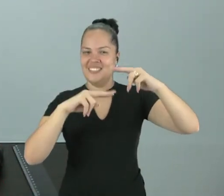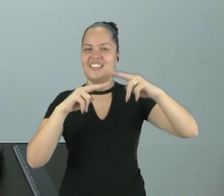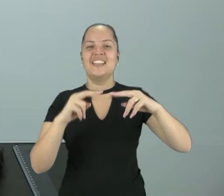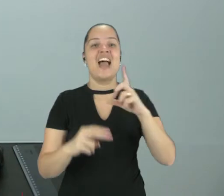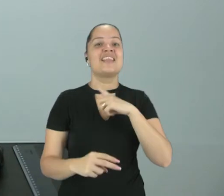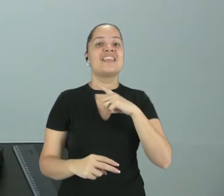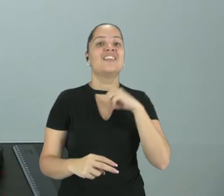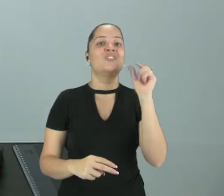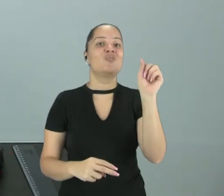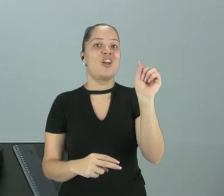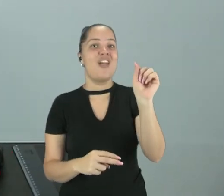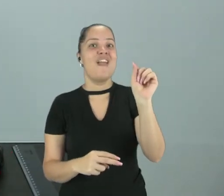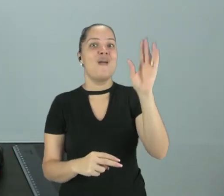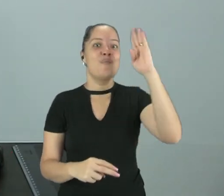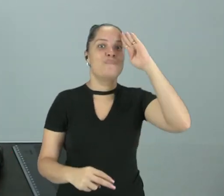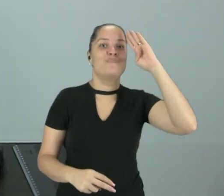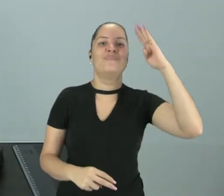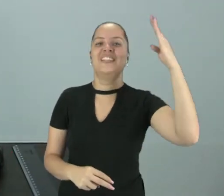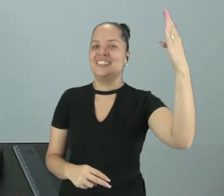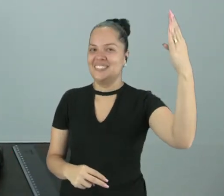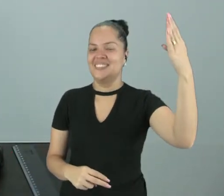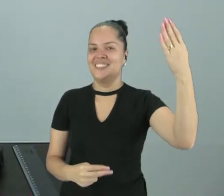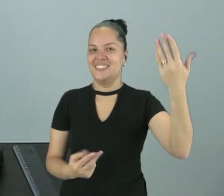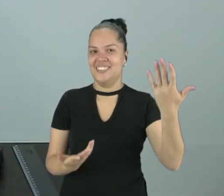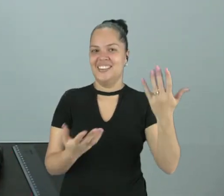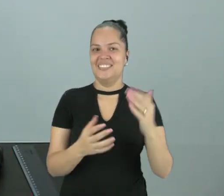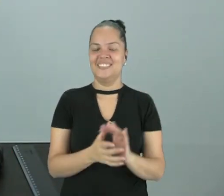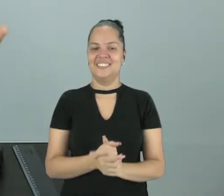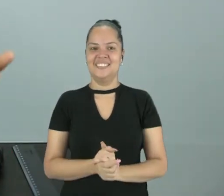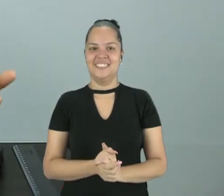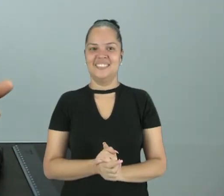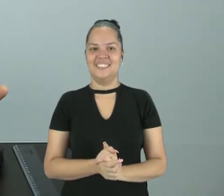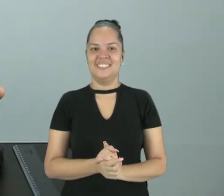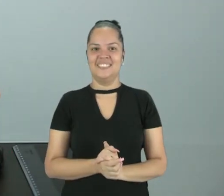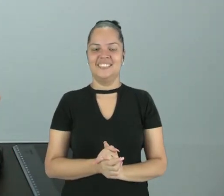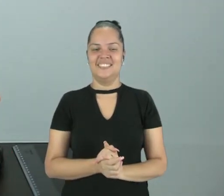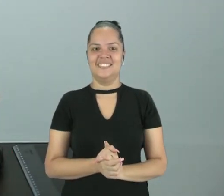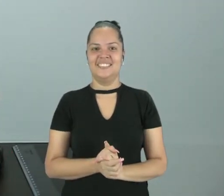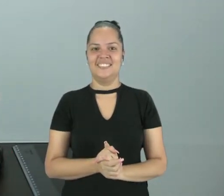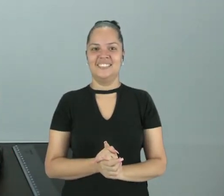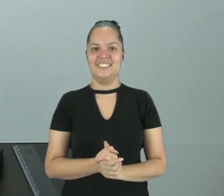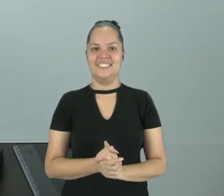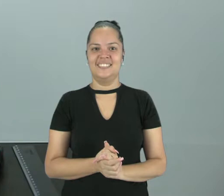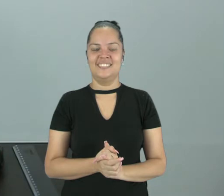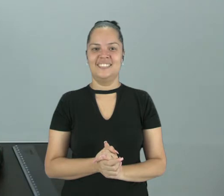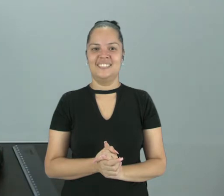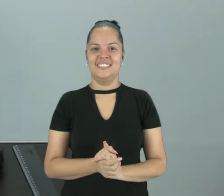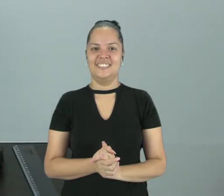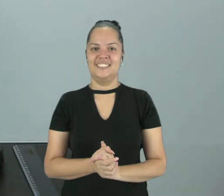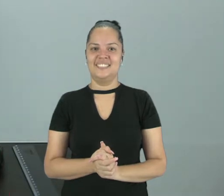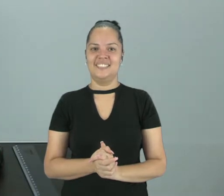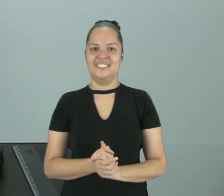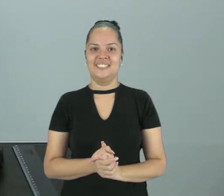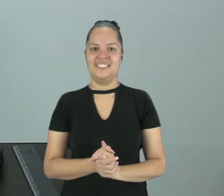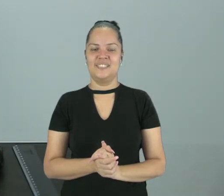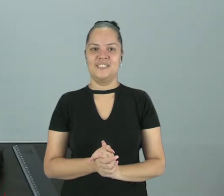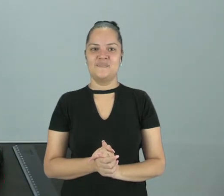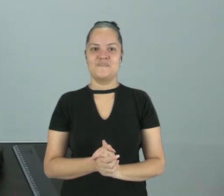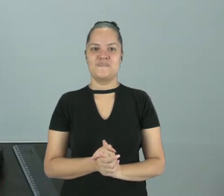principal qual seria aquela atração principal mas temos a nossa